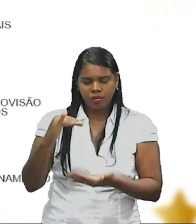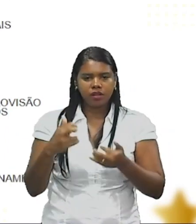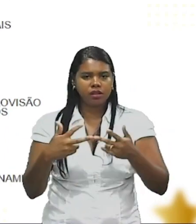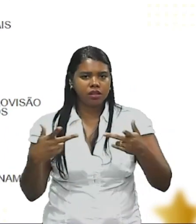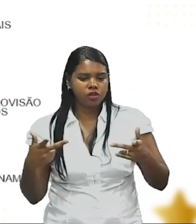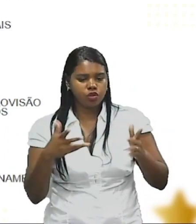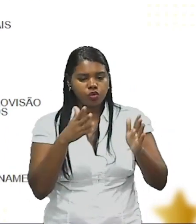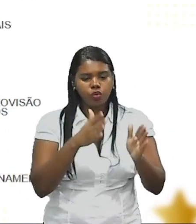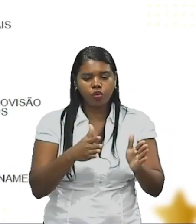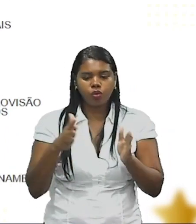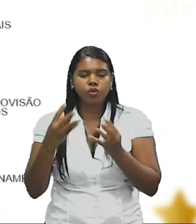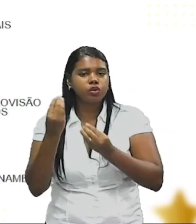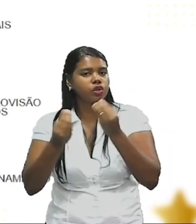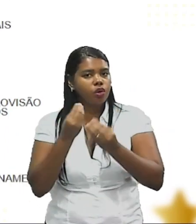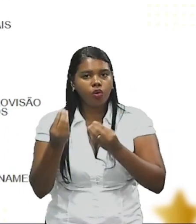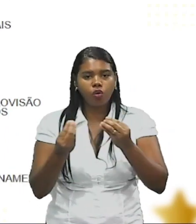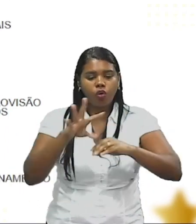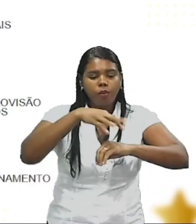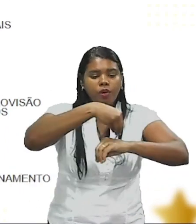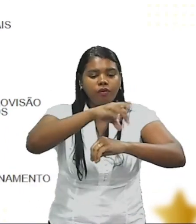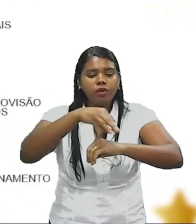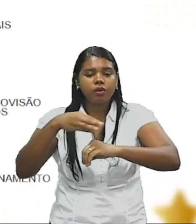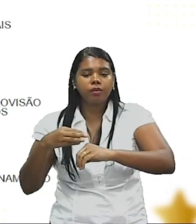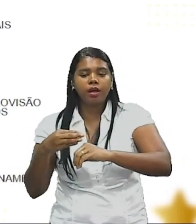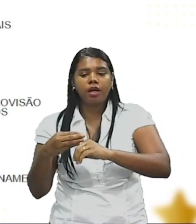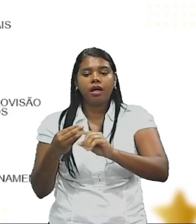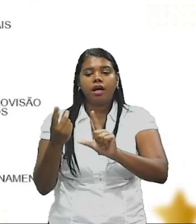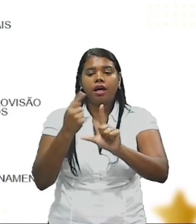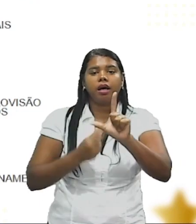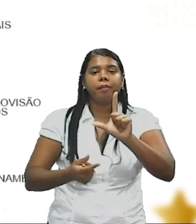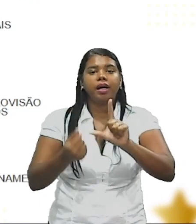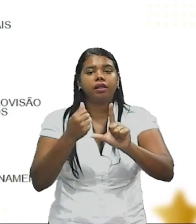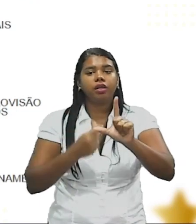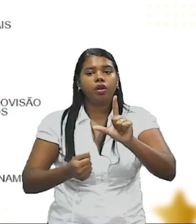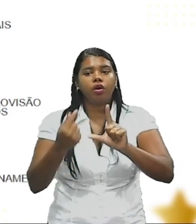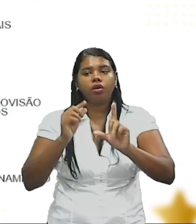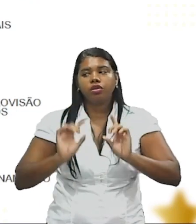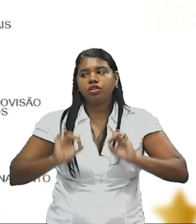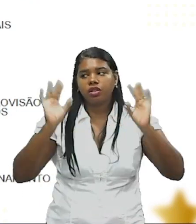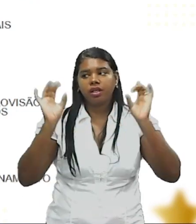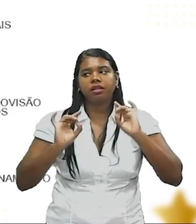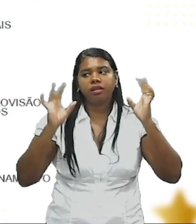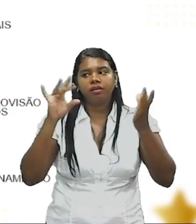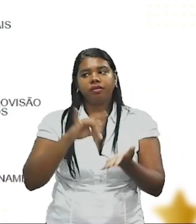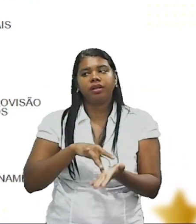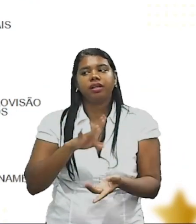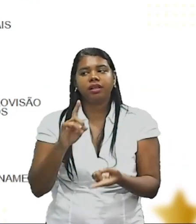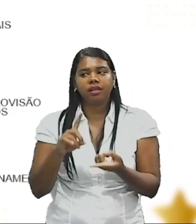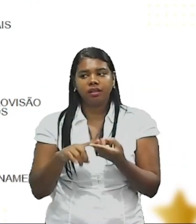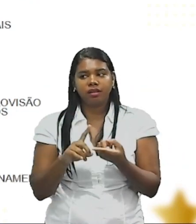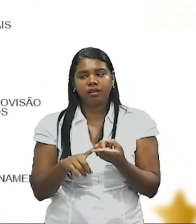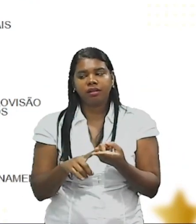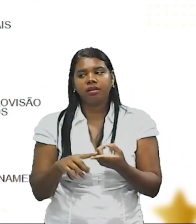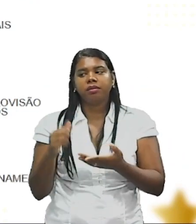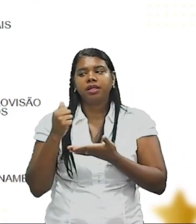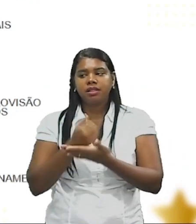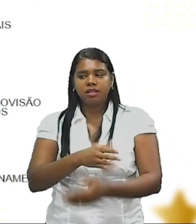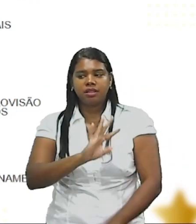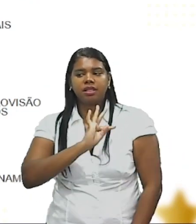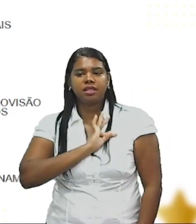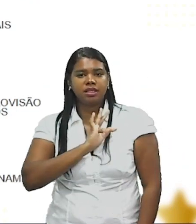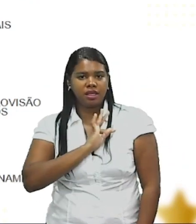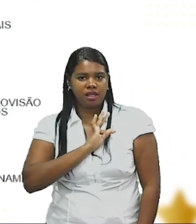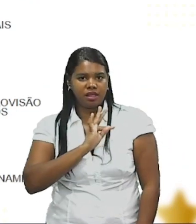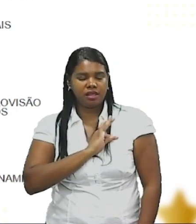condicionamento, como é que vou distribuir a parte logística de venda, de distribuição, né? Assistência técnica